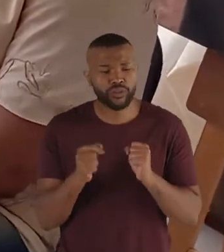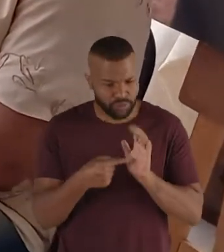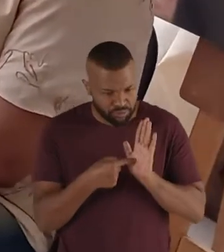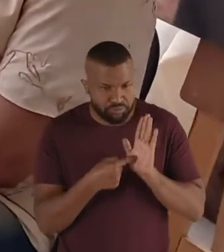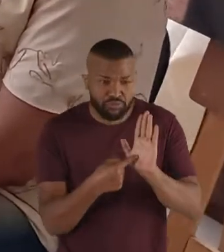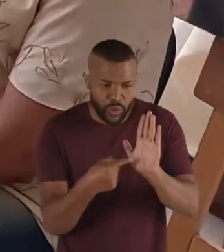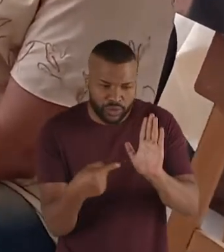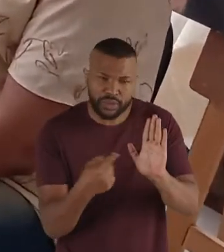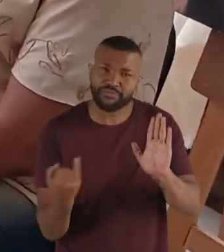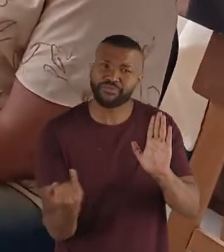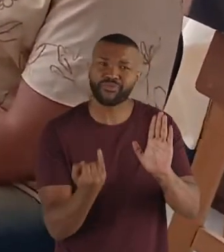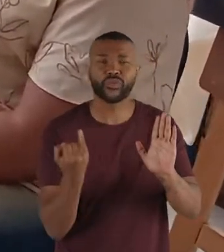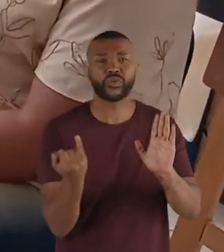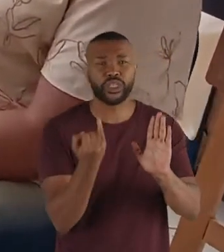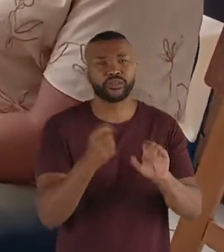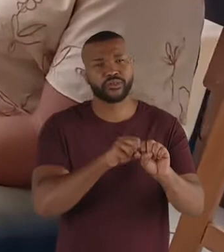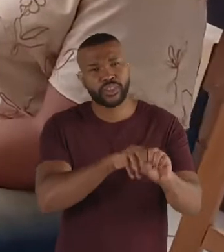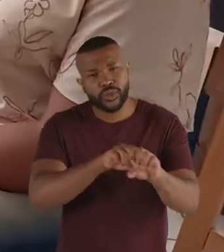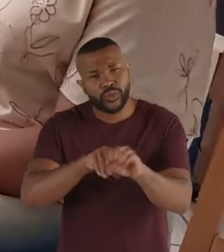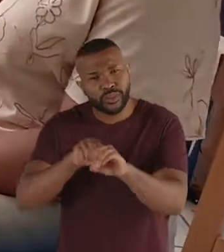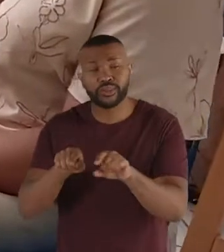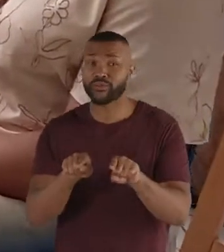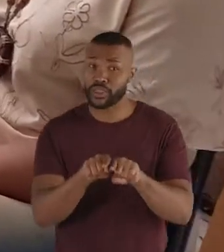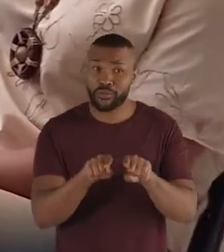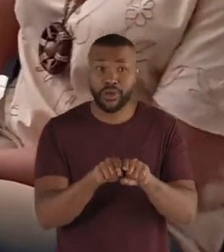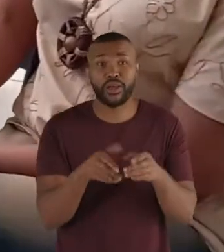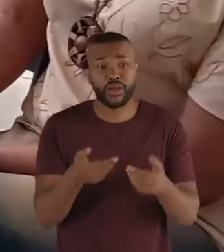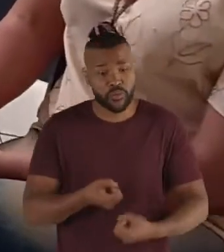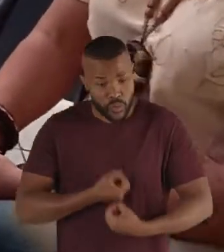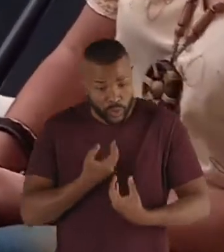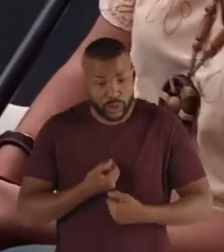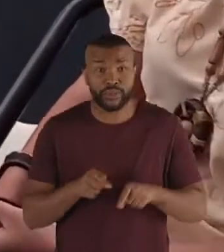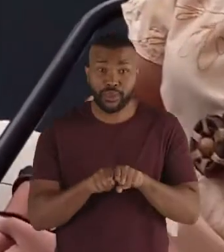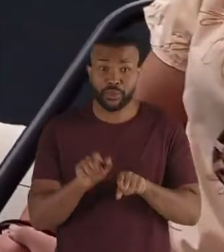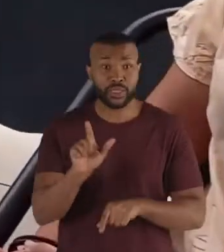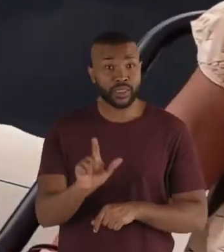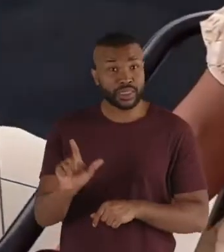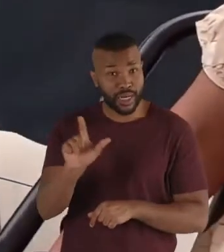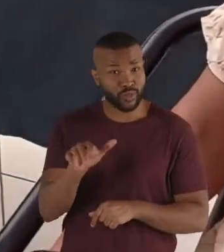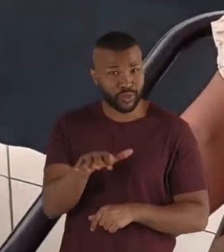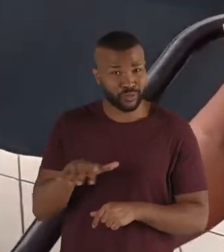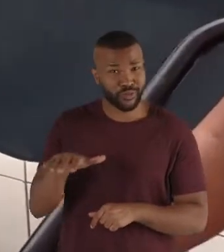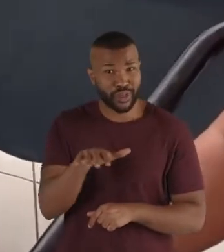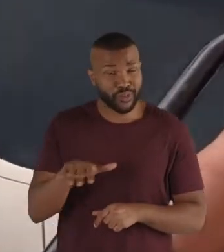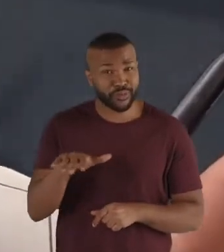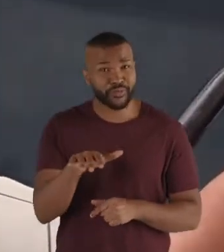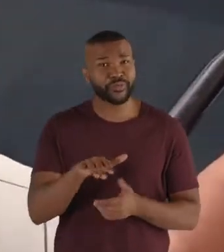um papel muito importante na educação também, não só a poesia, como a literatura de modo